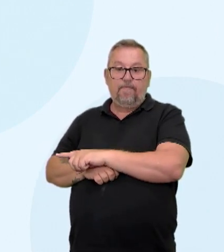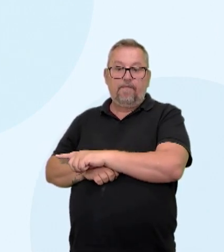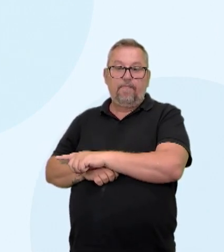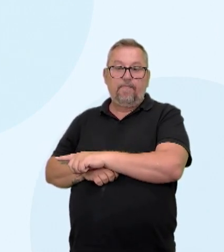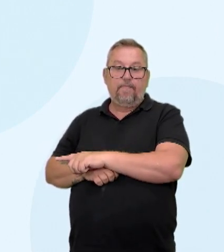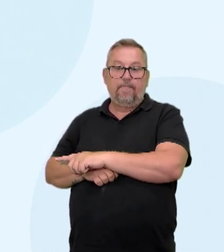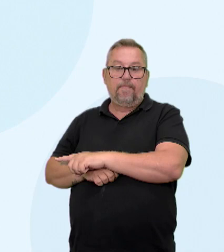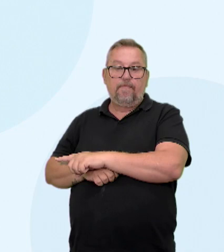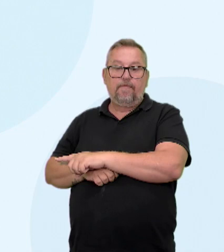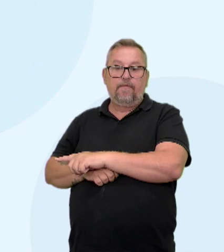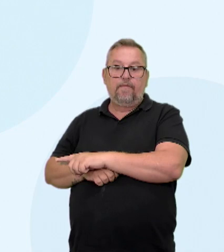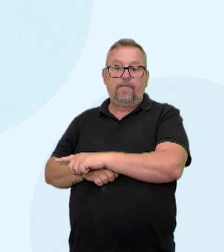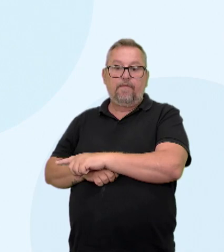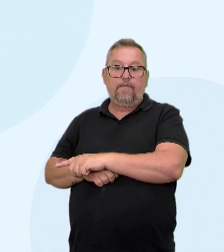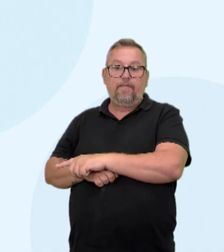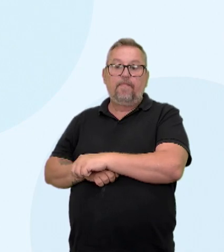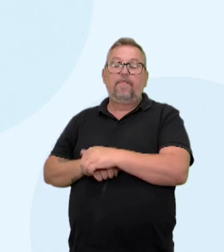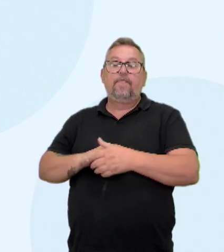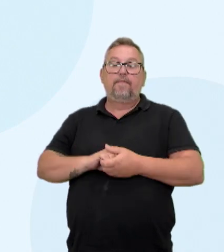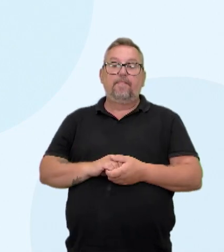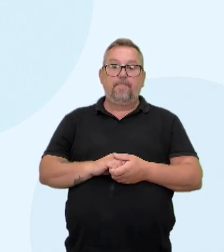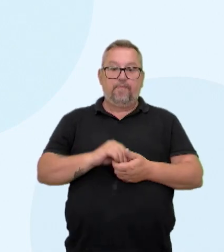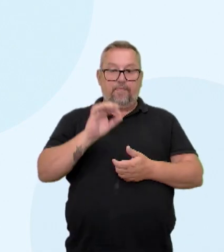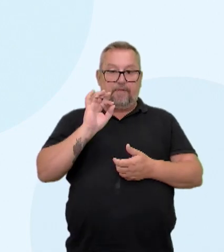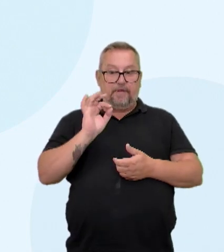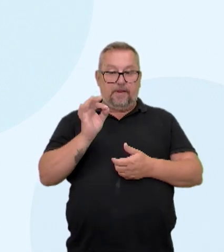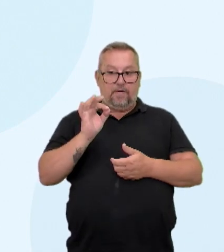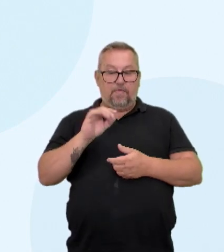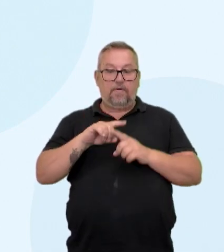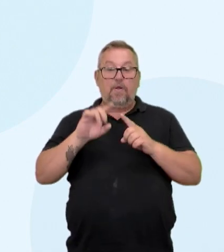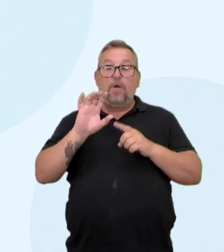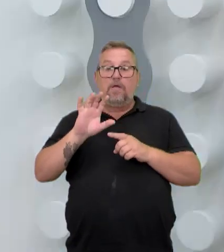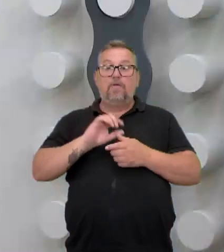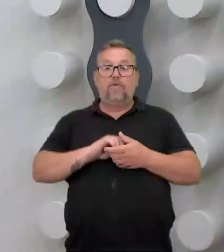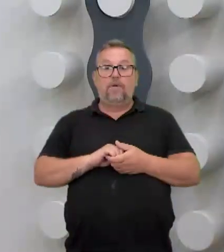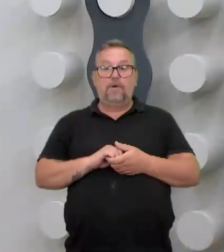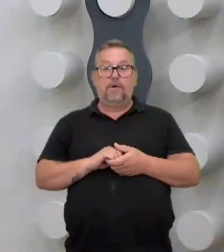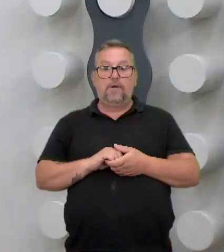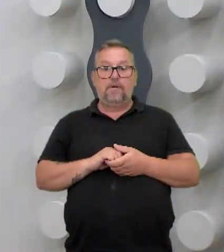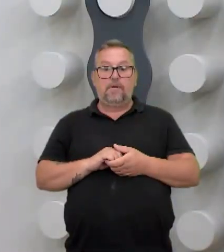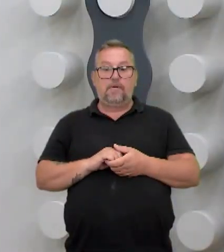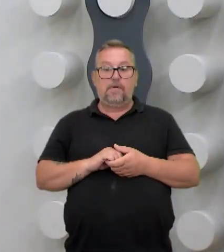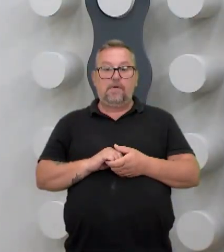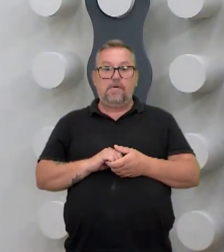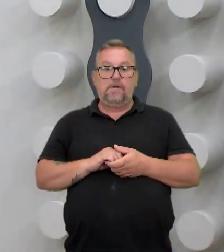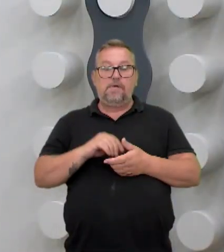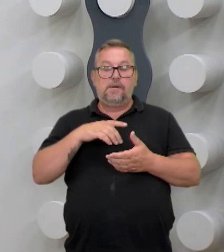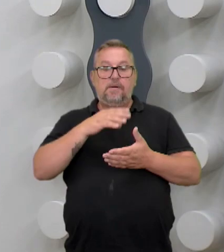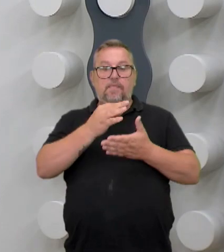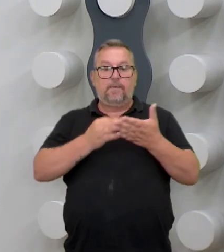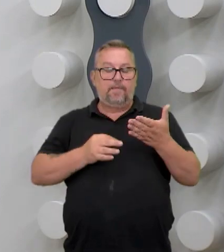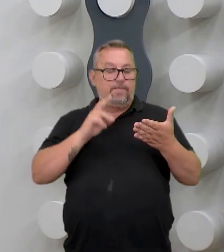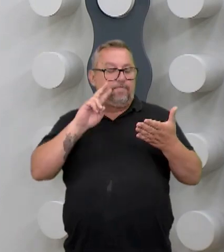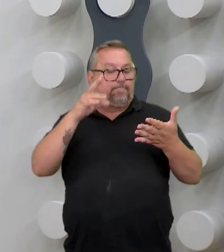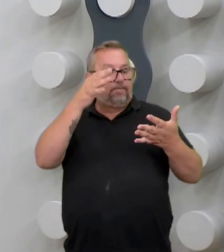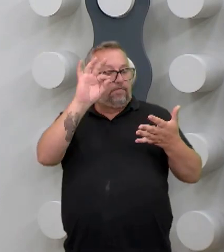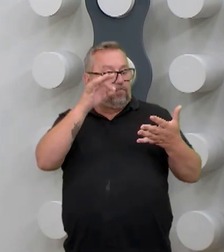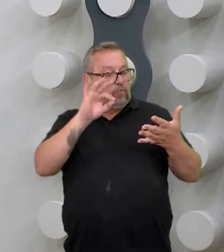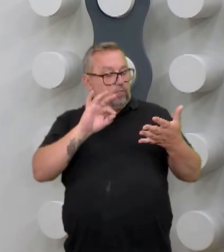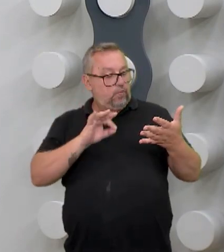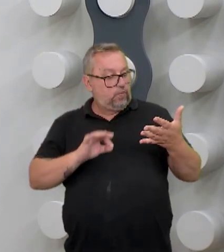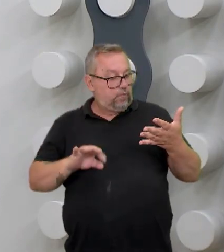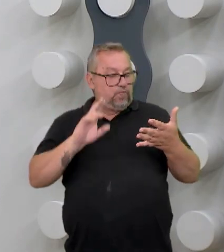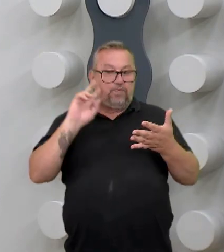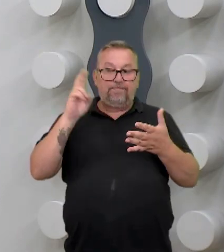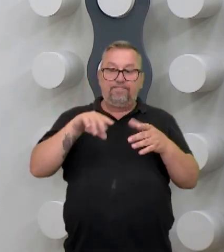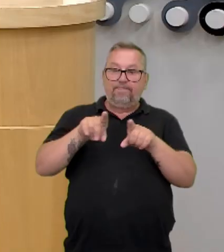compartilhados para que todos tenham acesso às reflexões dos demais grupos. Então é isso. Comece a preparar seu texto com uma retomada, do jeito que a gente fez aqui, lembrando